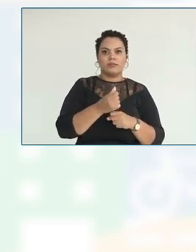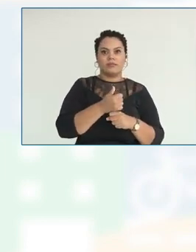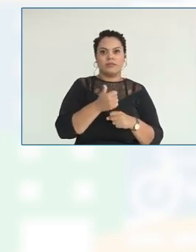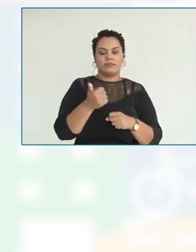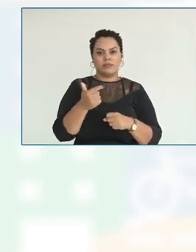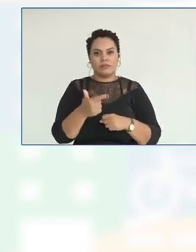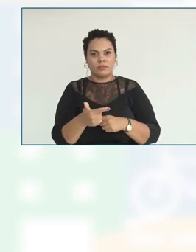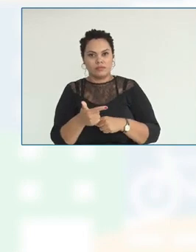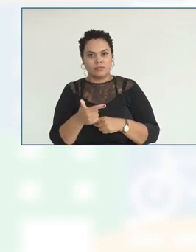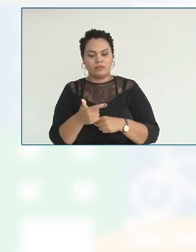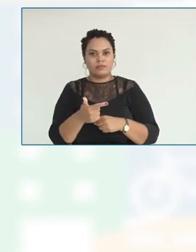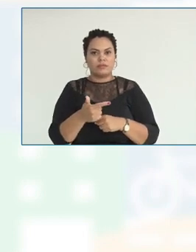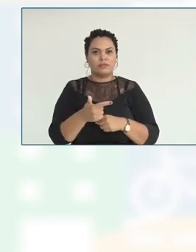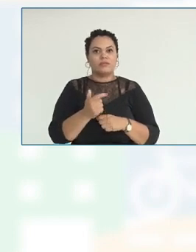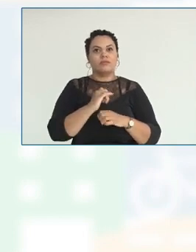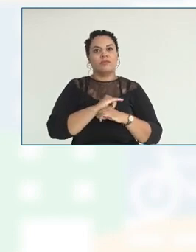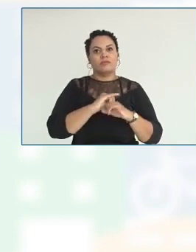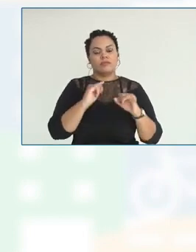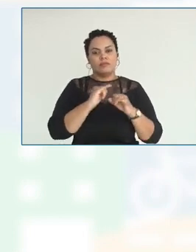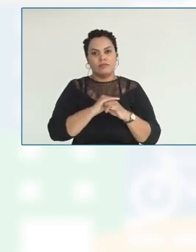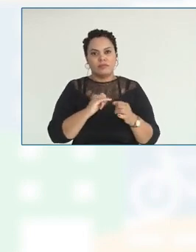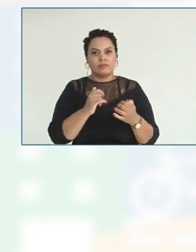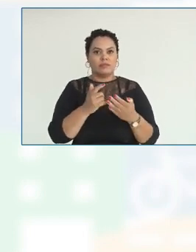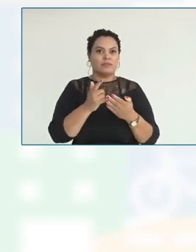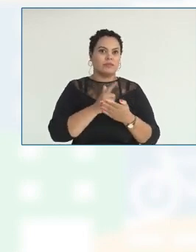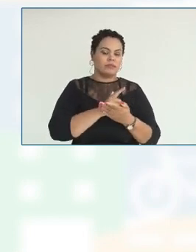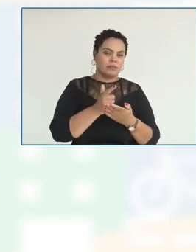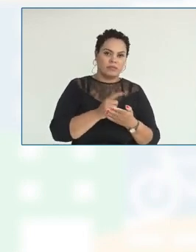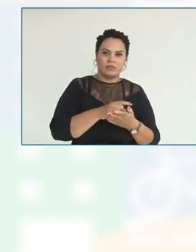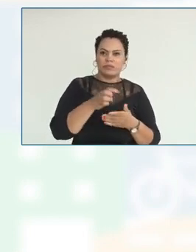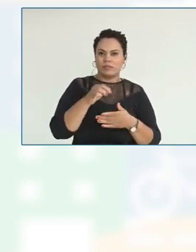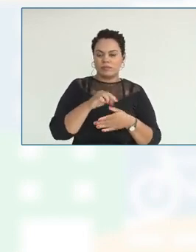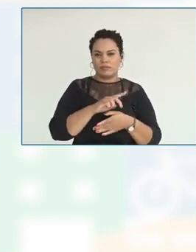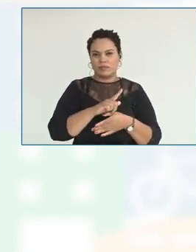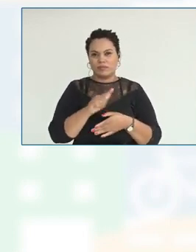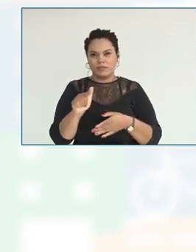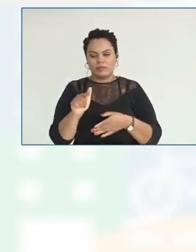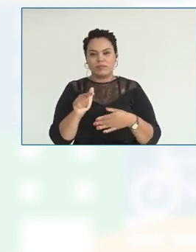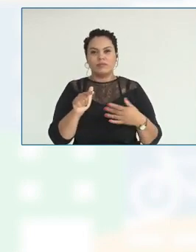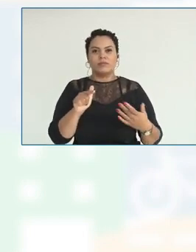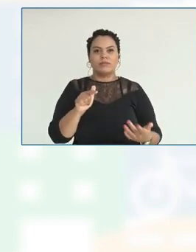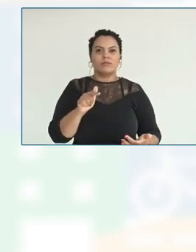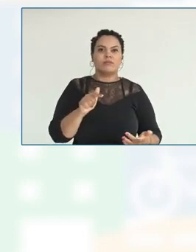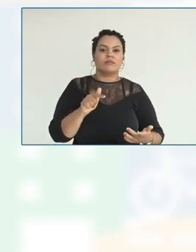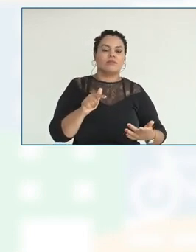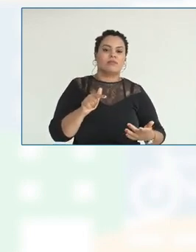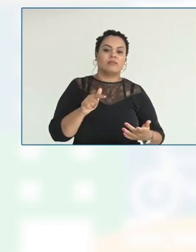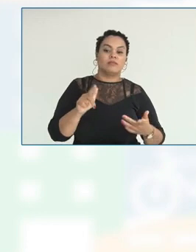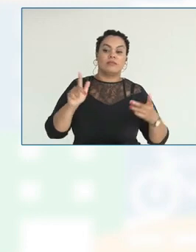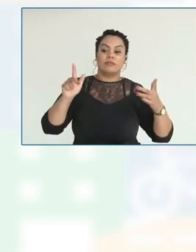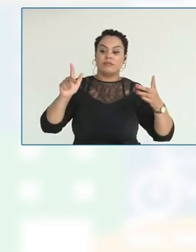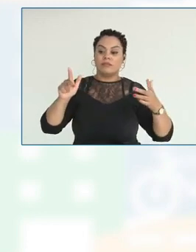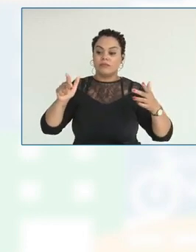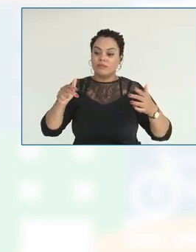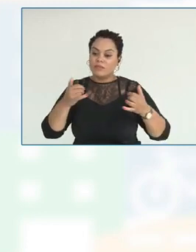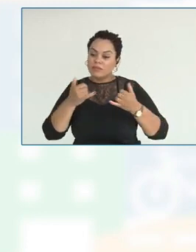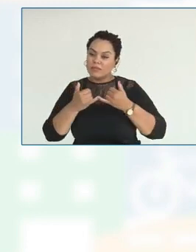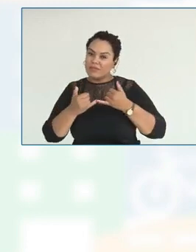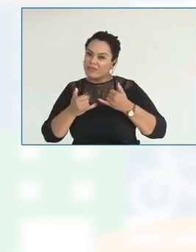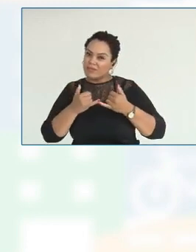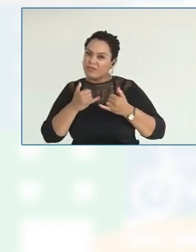das Intoxicações, que é um manual similar ao publicado pelo Ministério da Saúde,